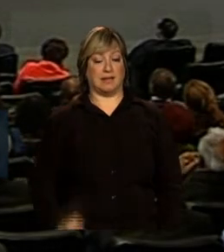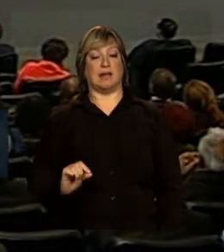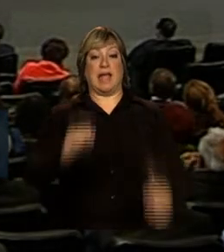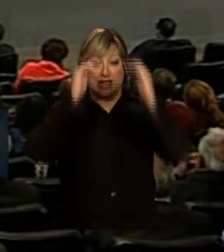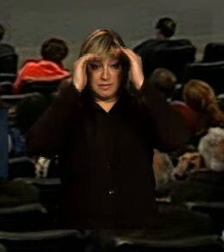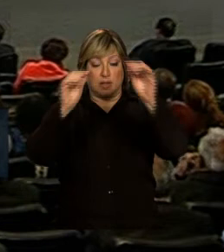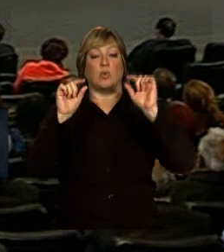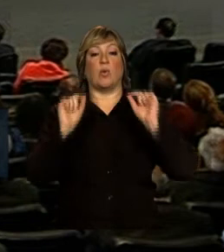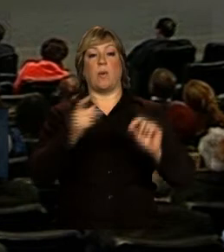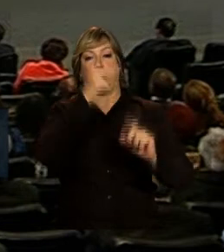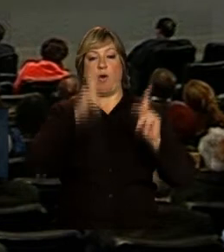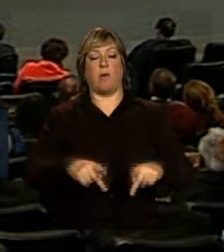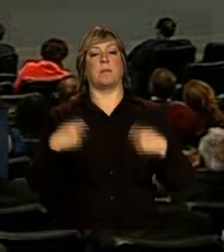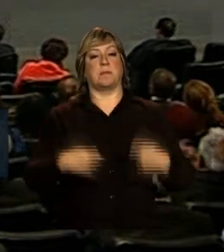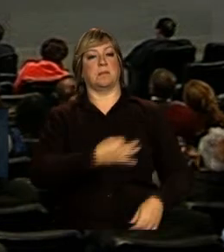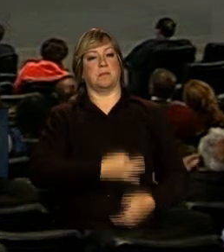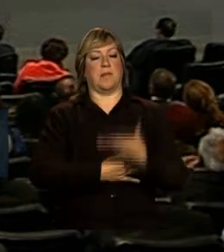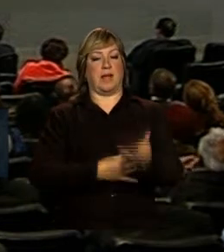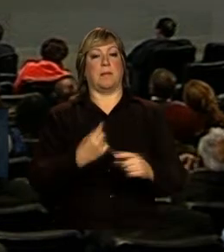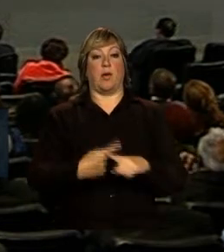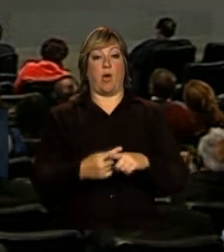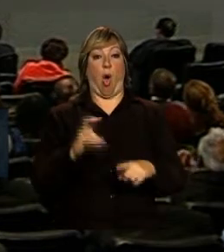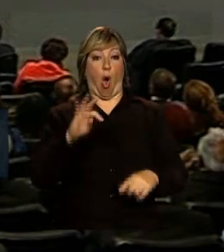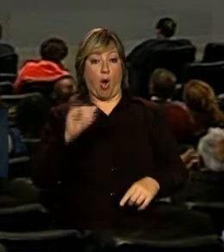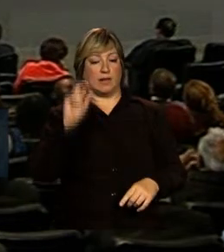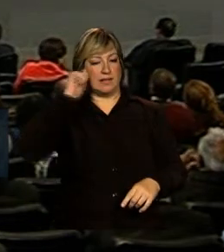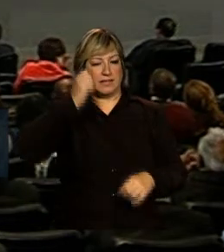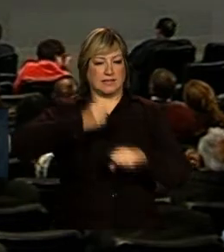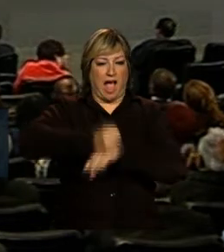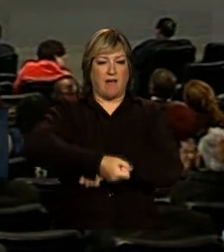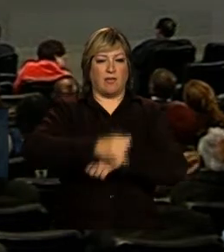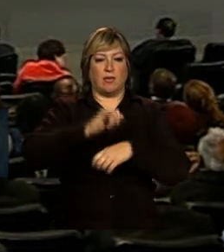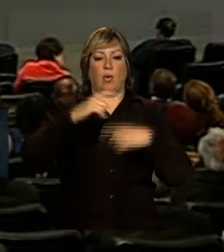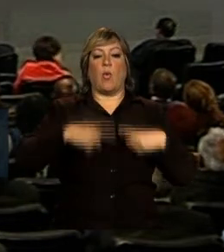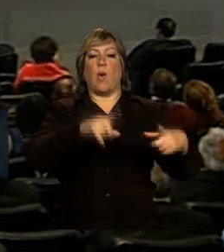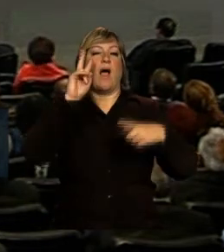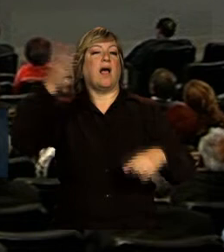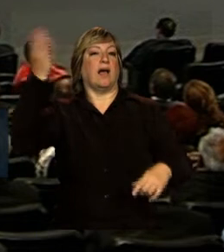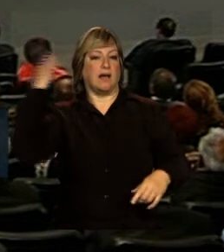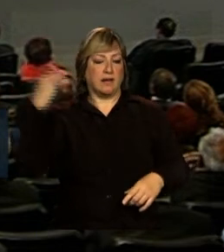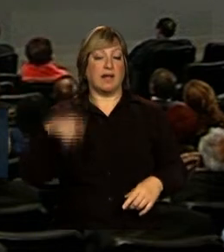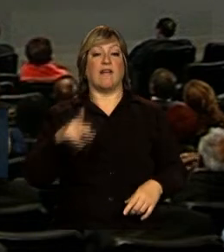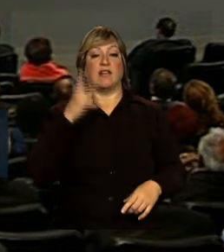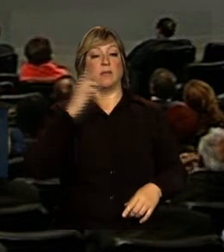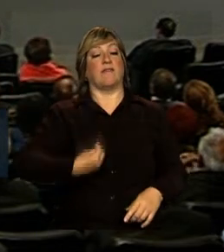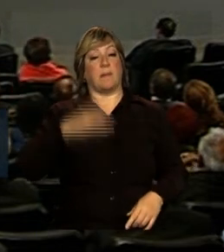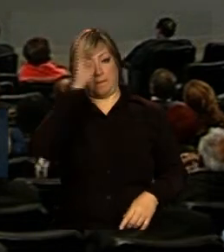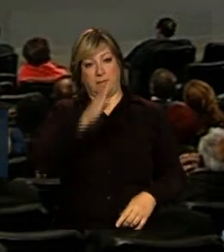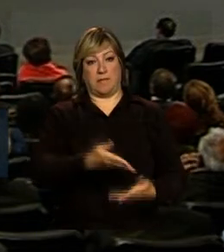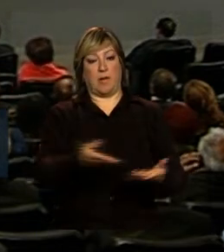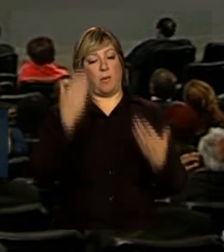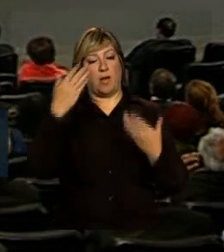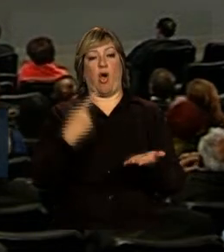que o povo brasileiro merece. Que quando está se falando de rota dos escravos, está se falando da formação do povo brasileiro. Então, muito obrigado